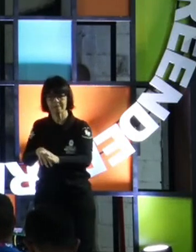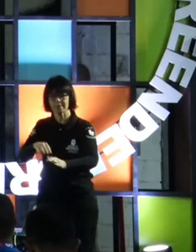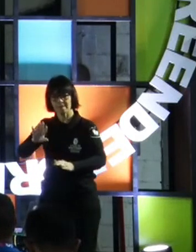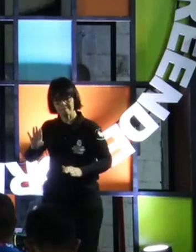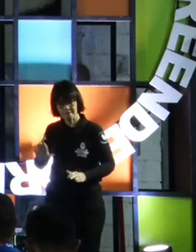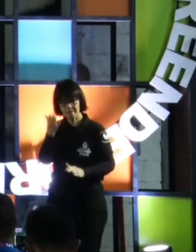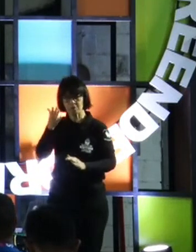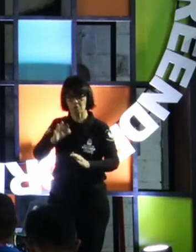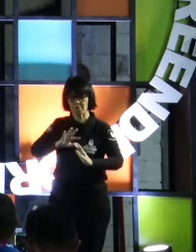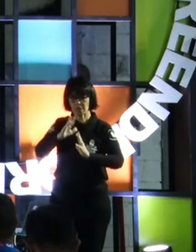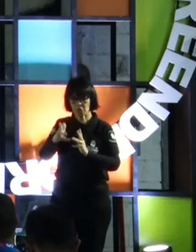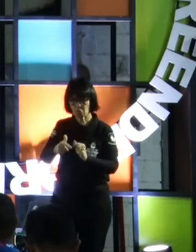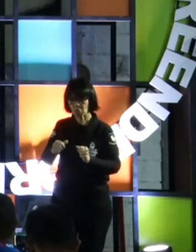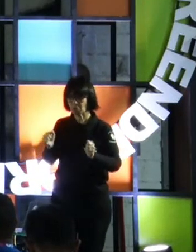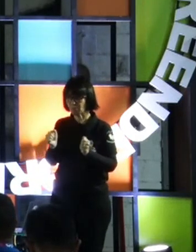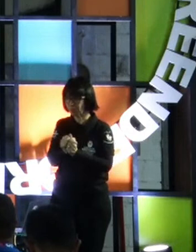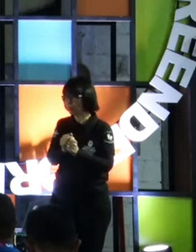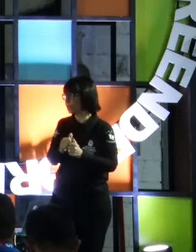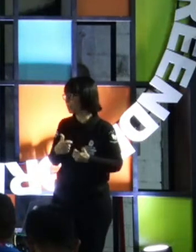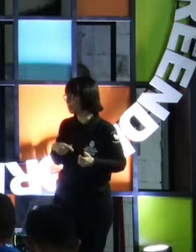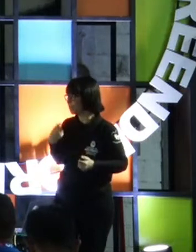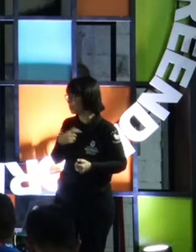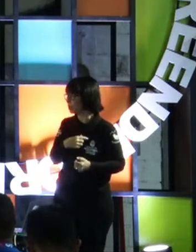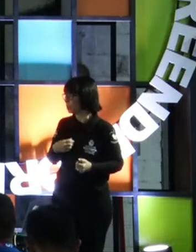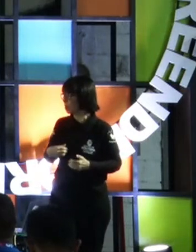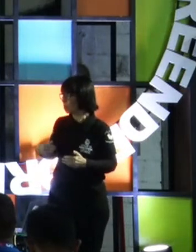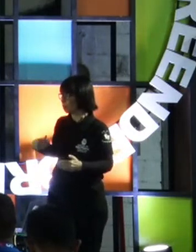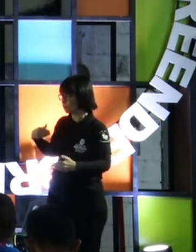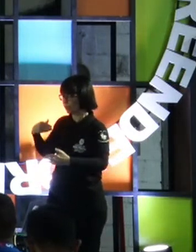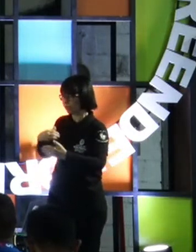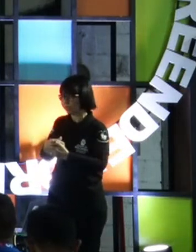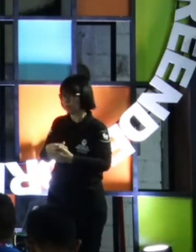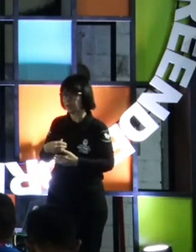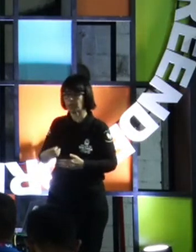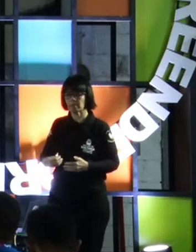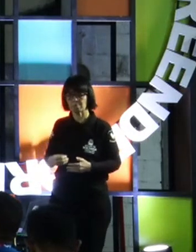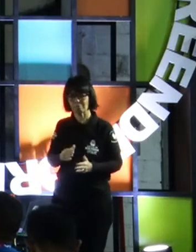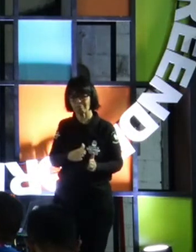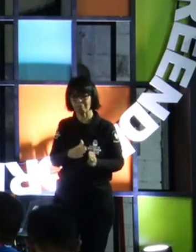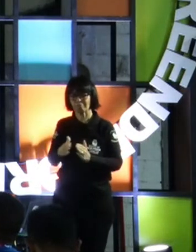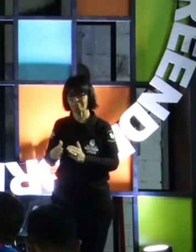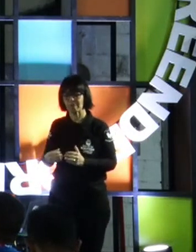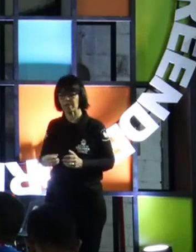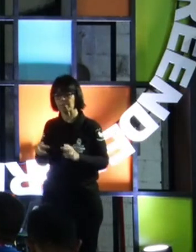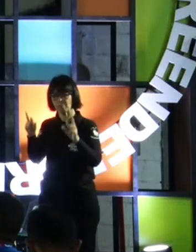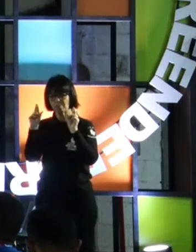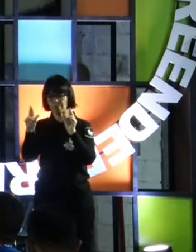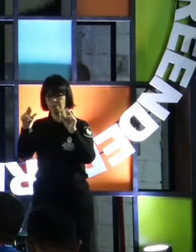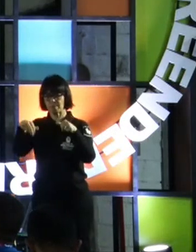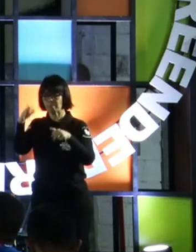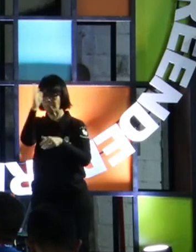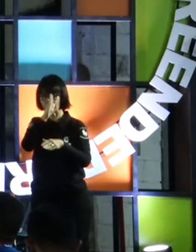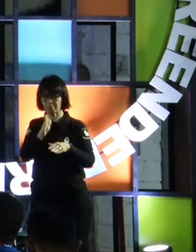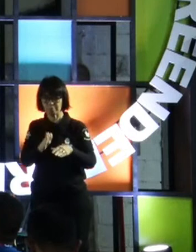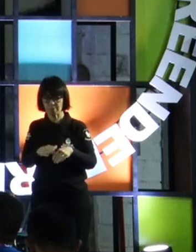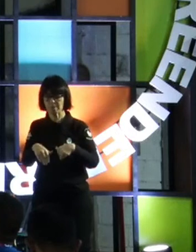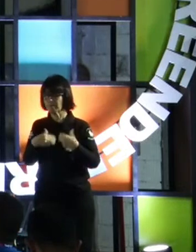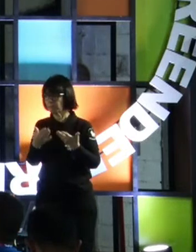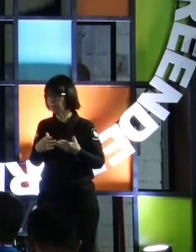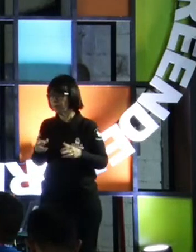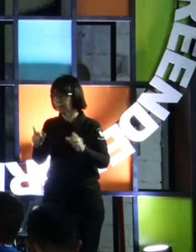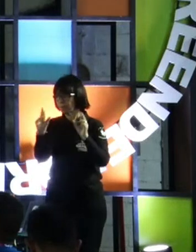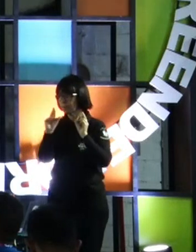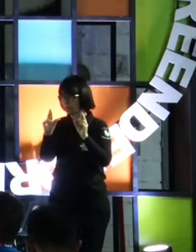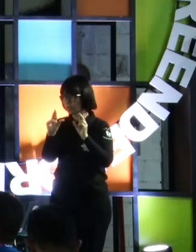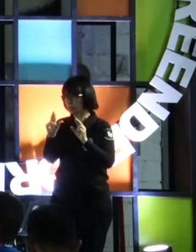Tem a gente está vivendo um novo momento de esperança no Brasil. Mas essa esperança